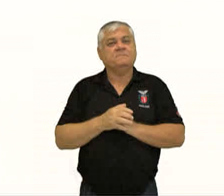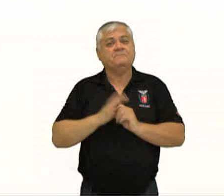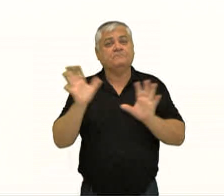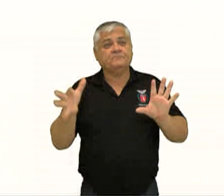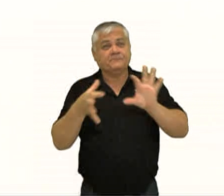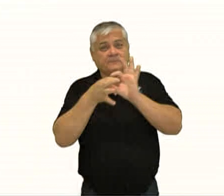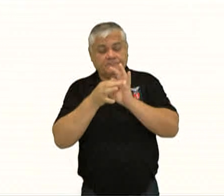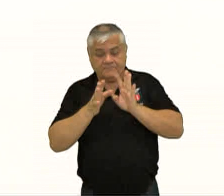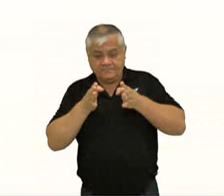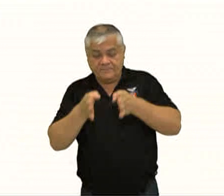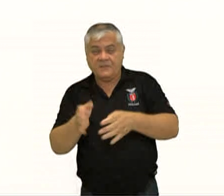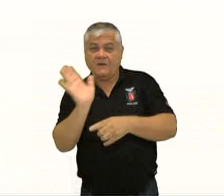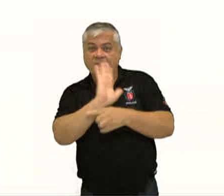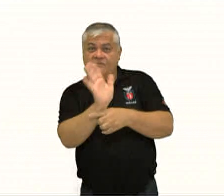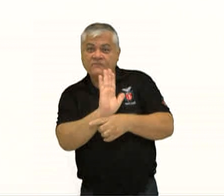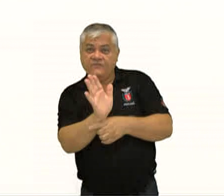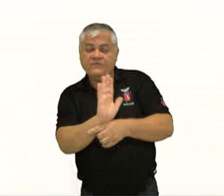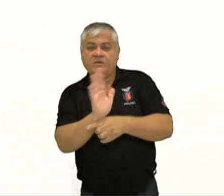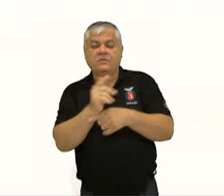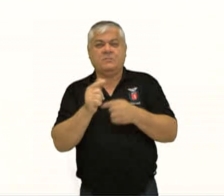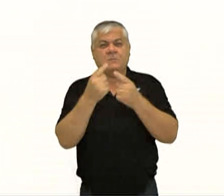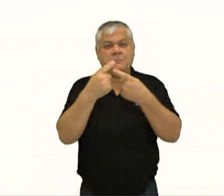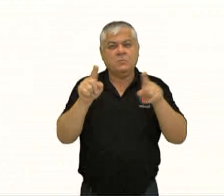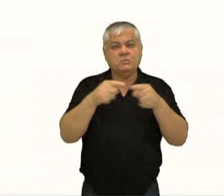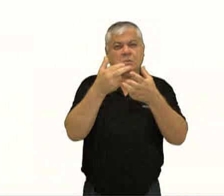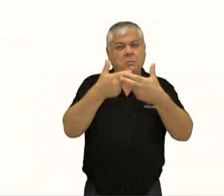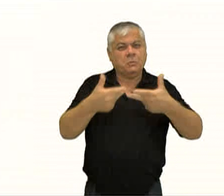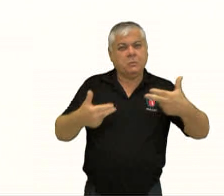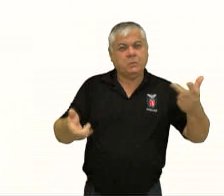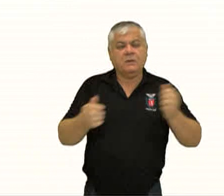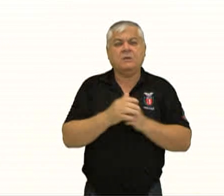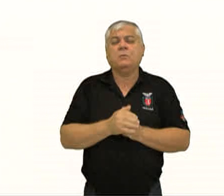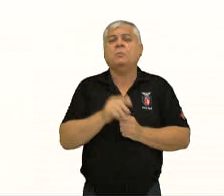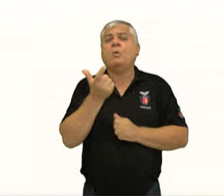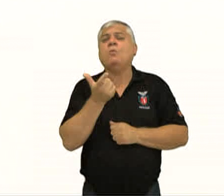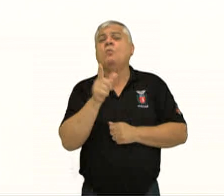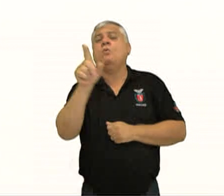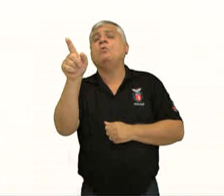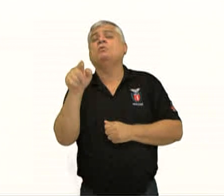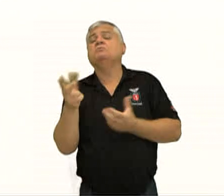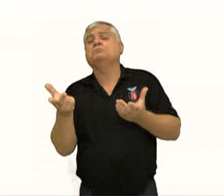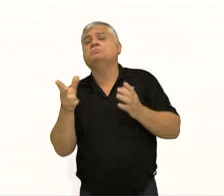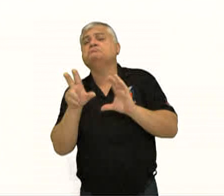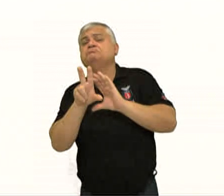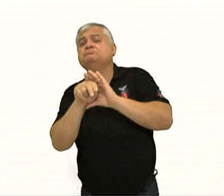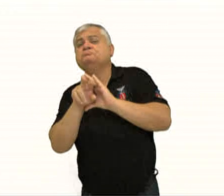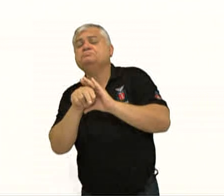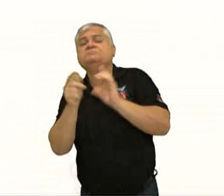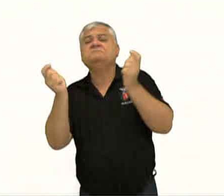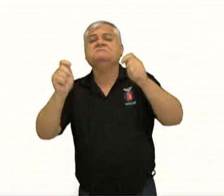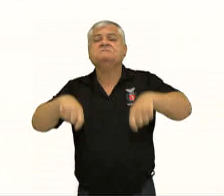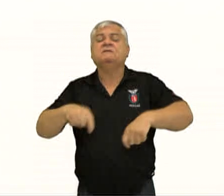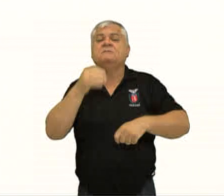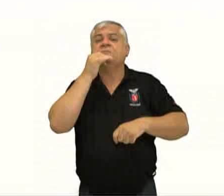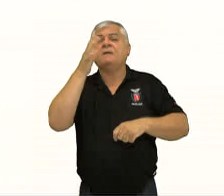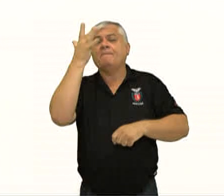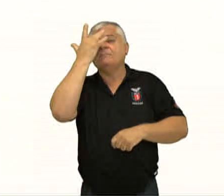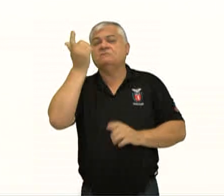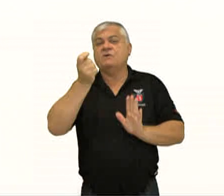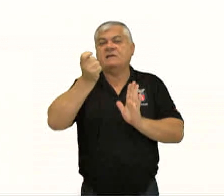indústria cinematográfica, podemos mencionar plataformas de streaming de música que dão a seus assinantes